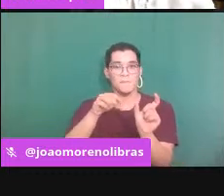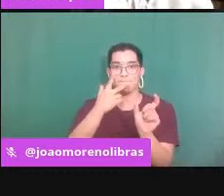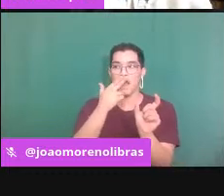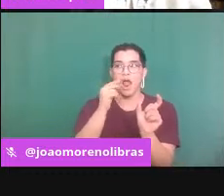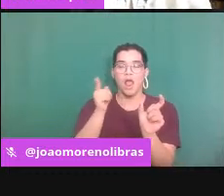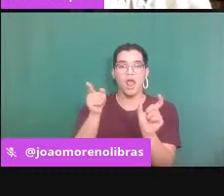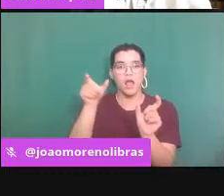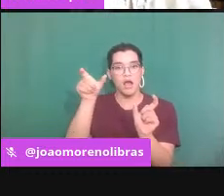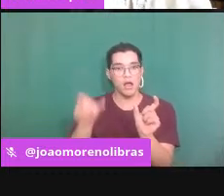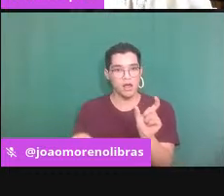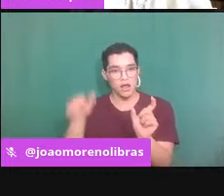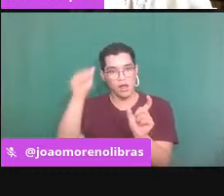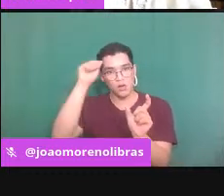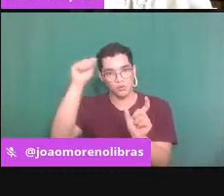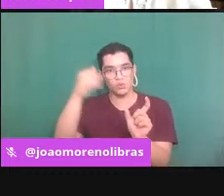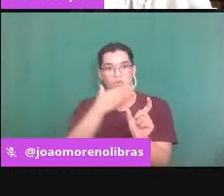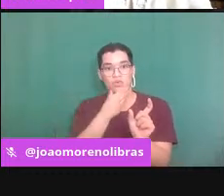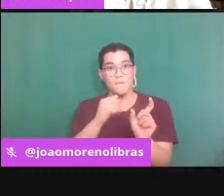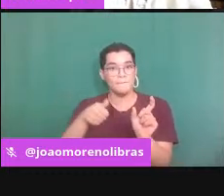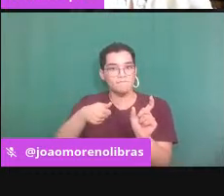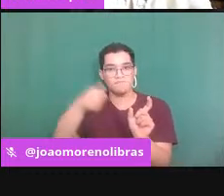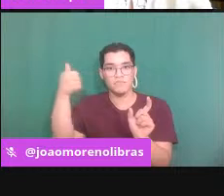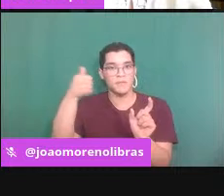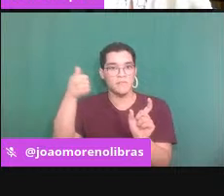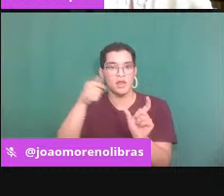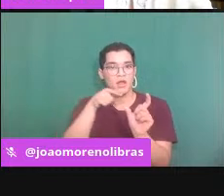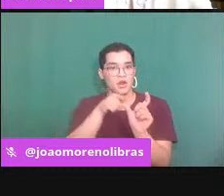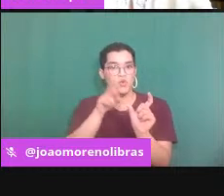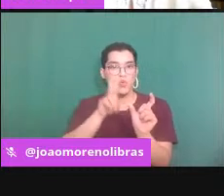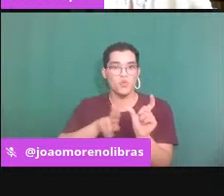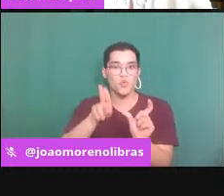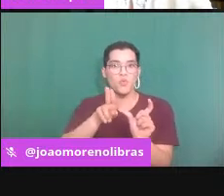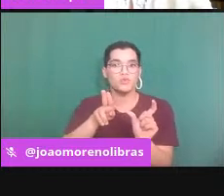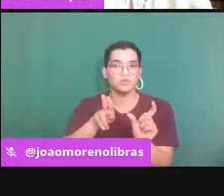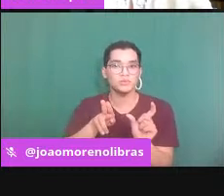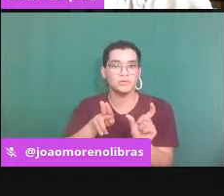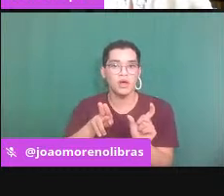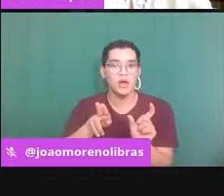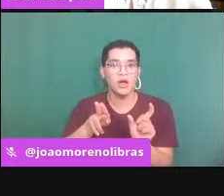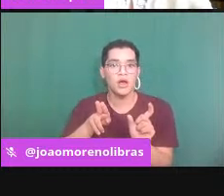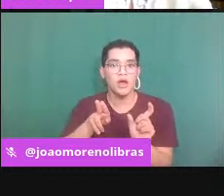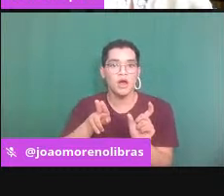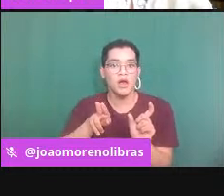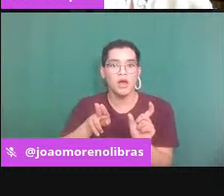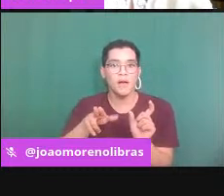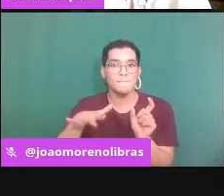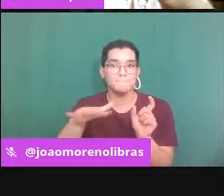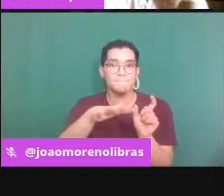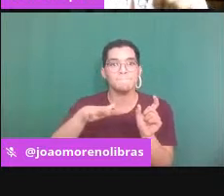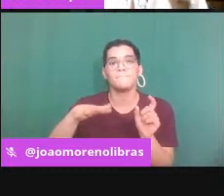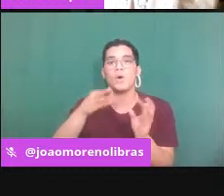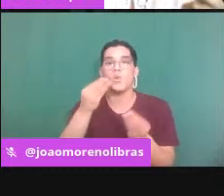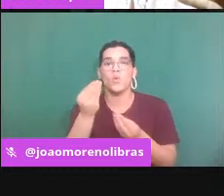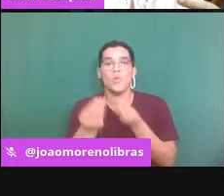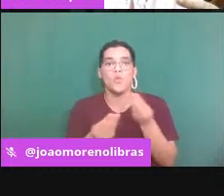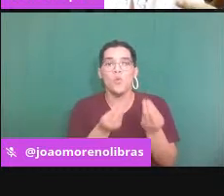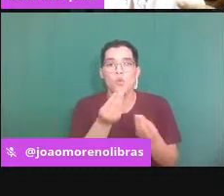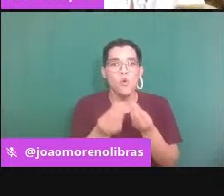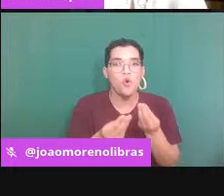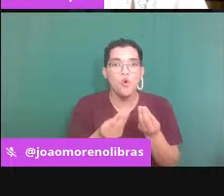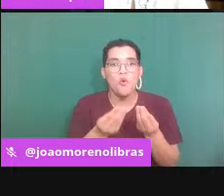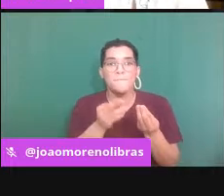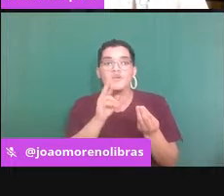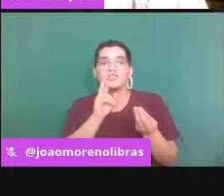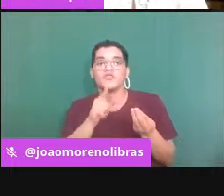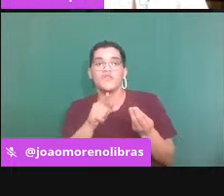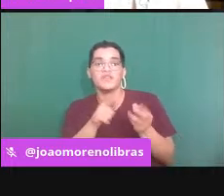essa colocação do Adam, ele propõe com muita razão, em seus últimos trabalhos, distinguir a gramática transfrasal